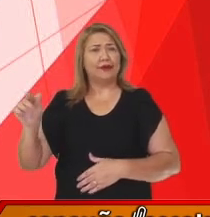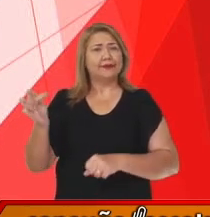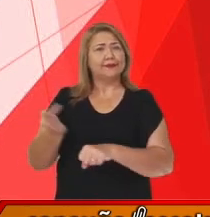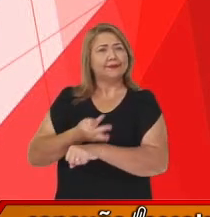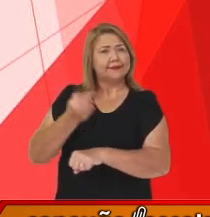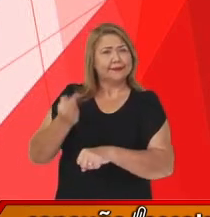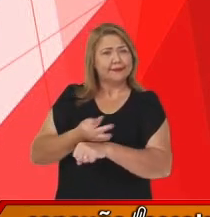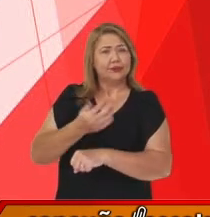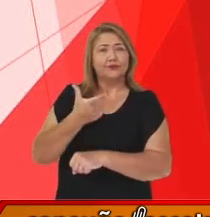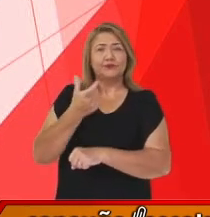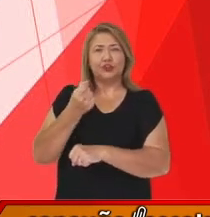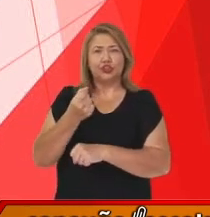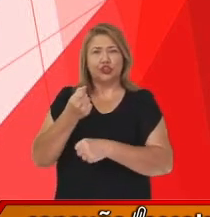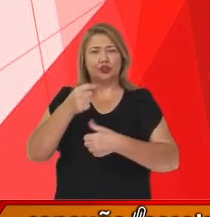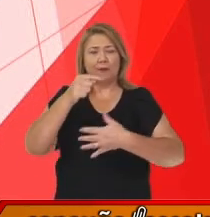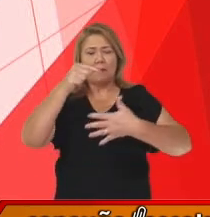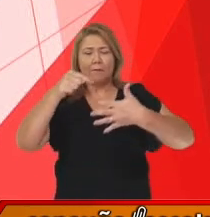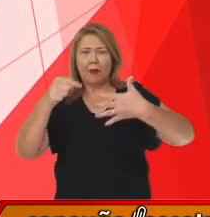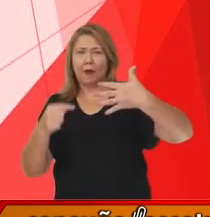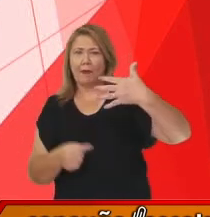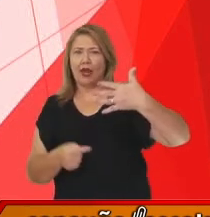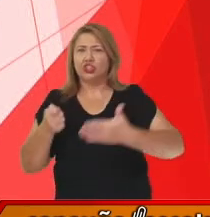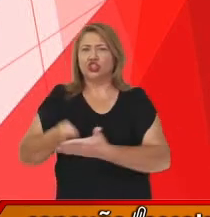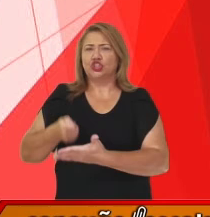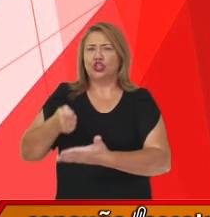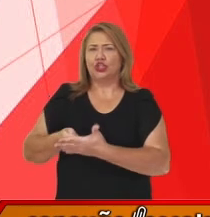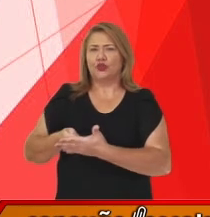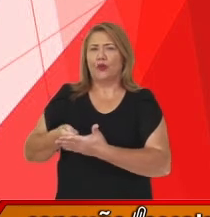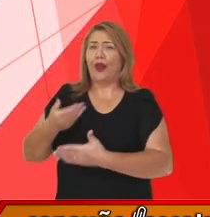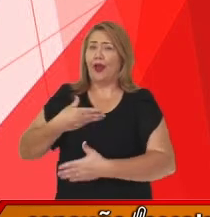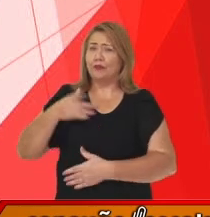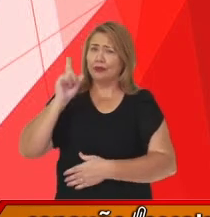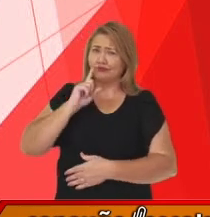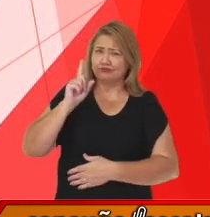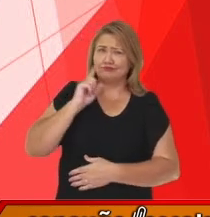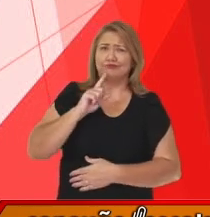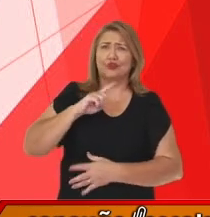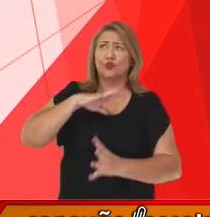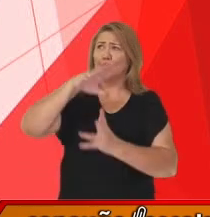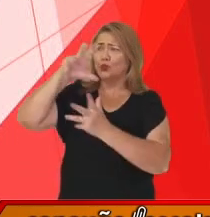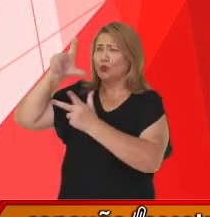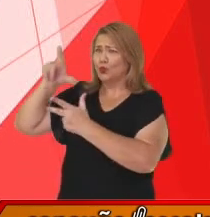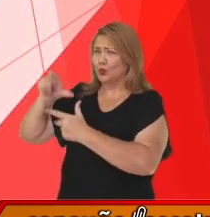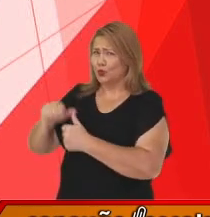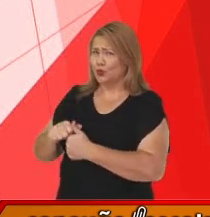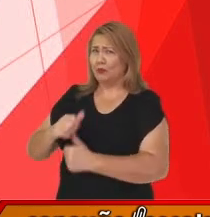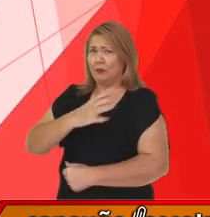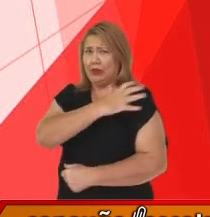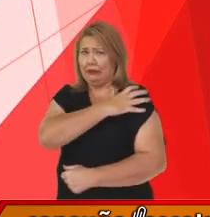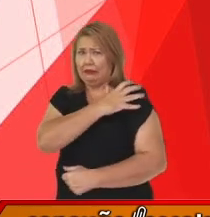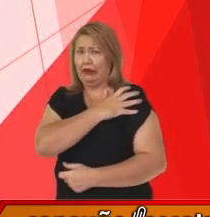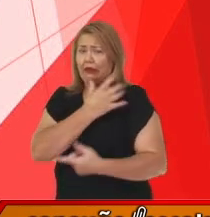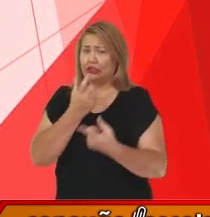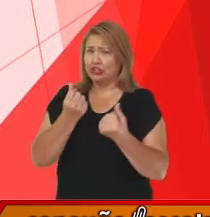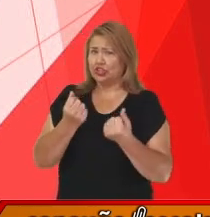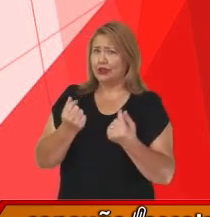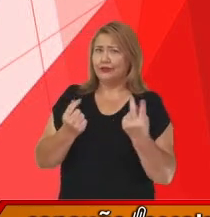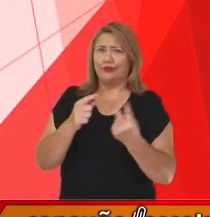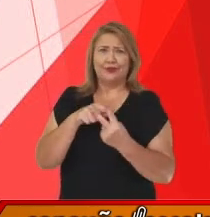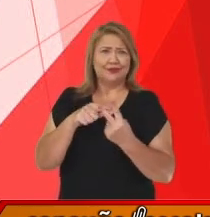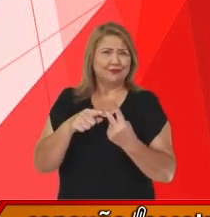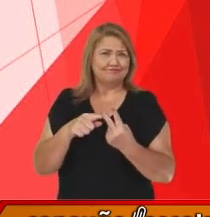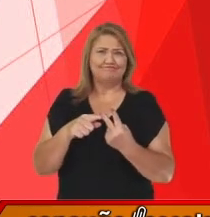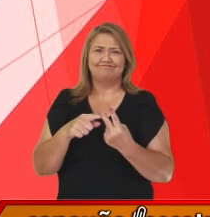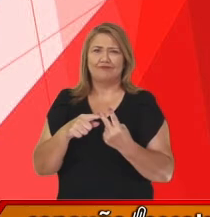suportados e são amigos dos norte-americanos, economicamente falando, militarmente falando. Então, entra